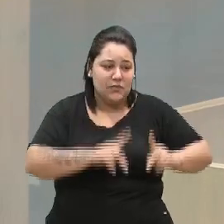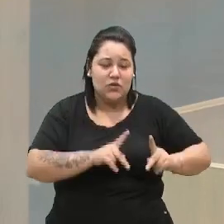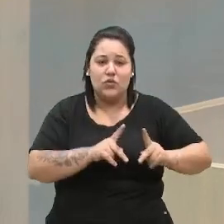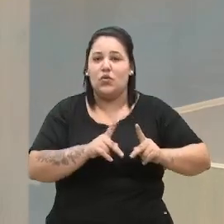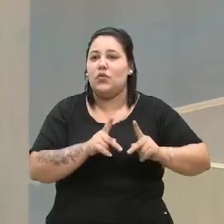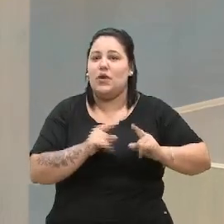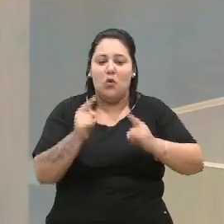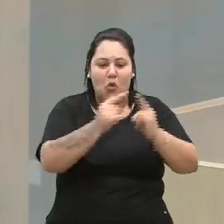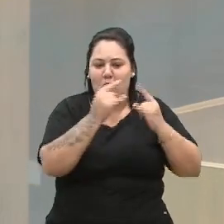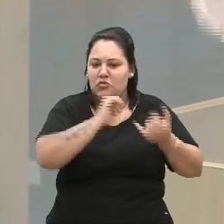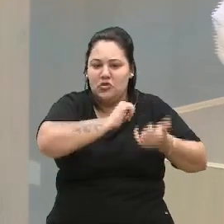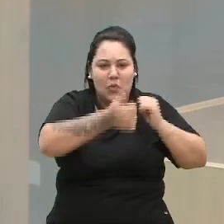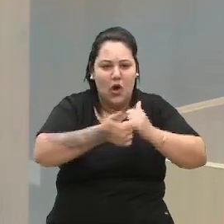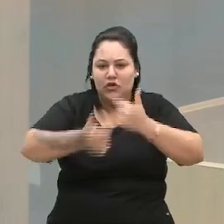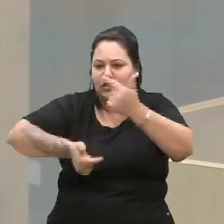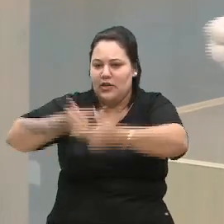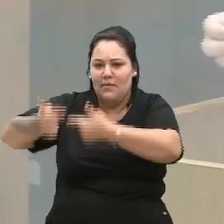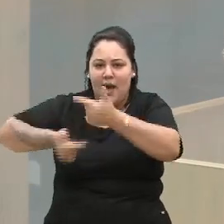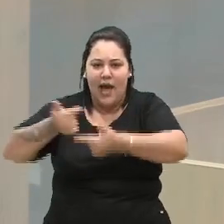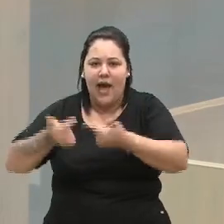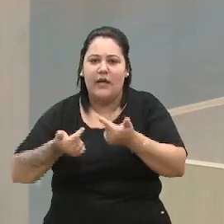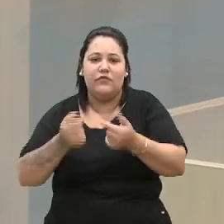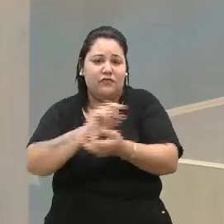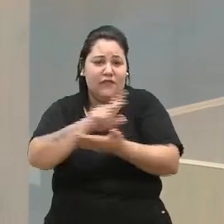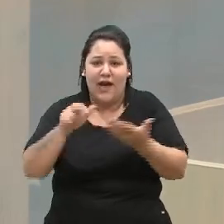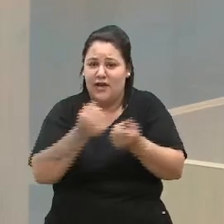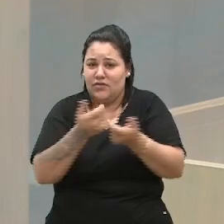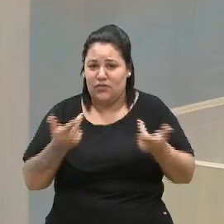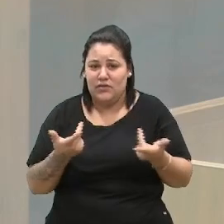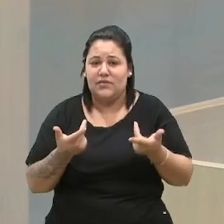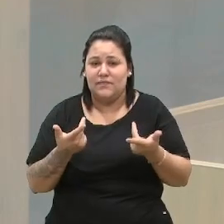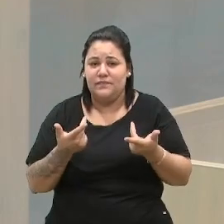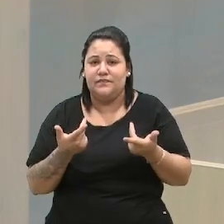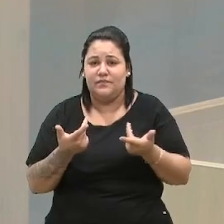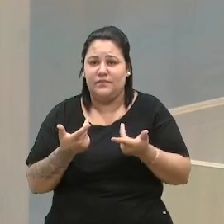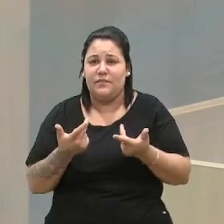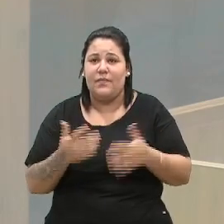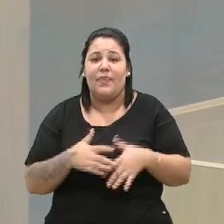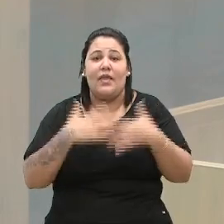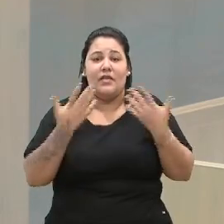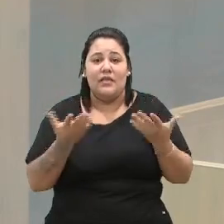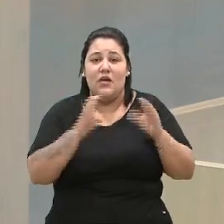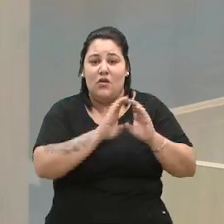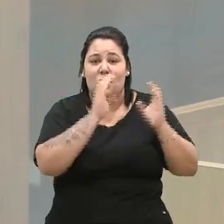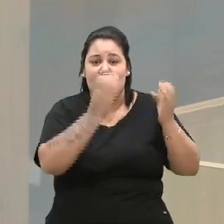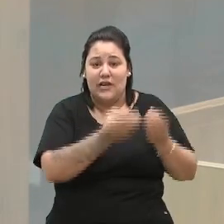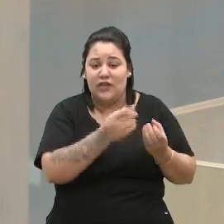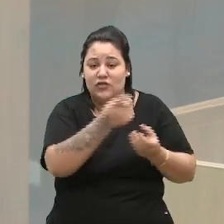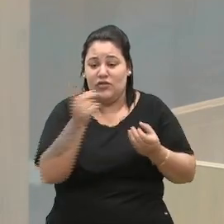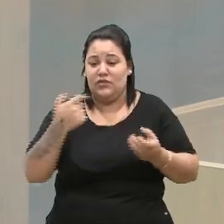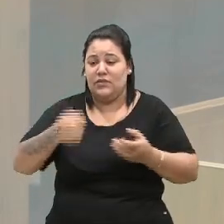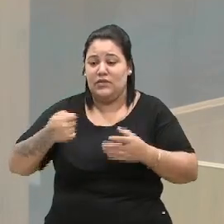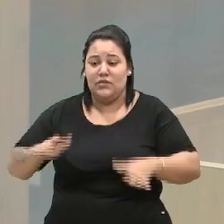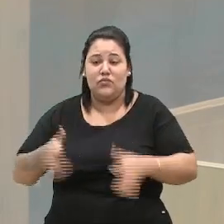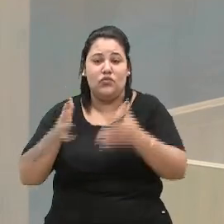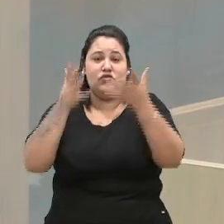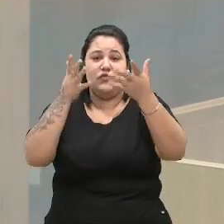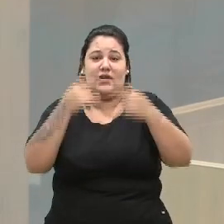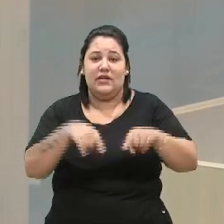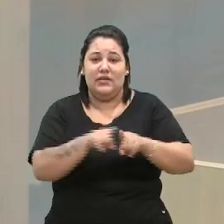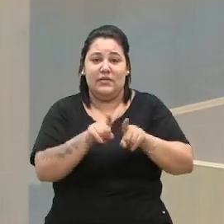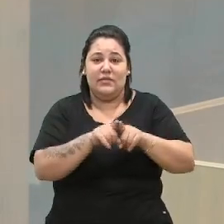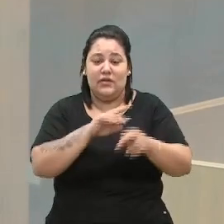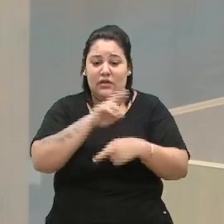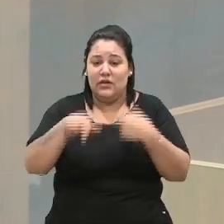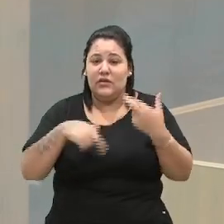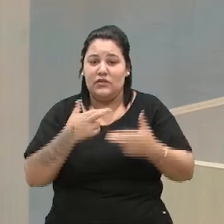com os serviços, enfim, com tudo isso. Né? Então, a comunidade, nós temos que incentivar com que a comunidade se relacione com o